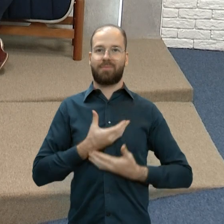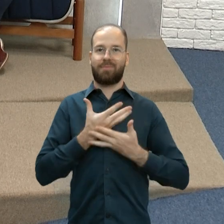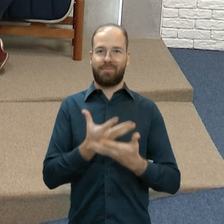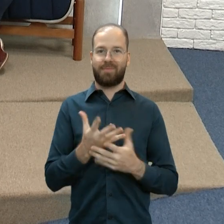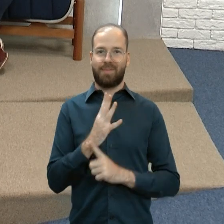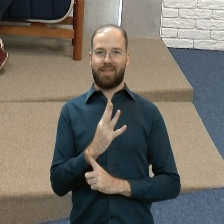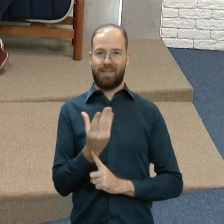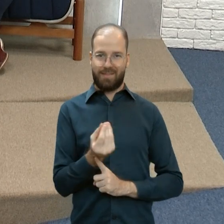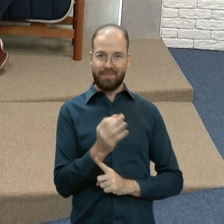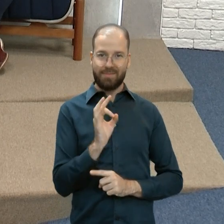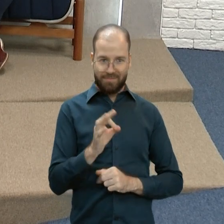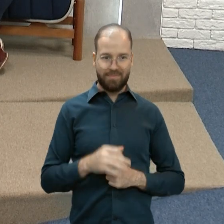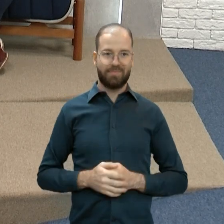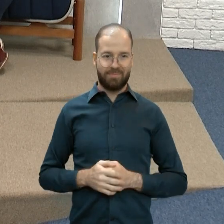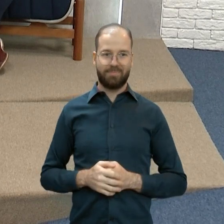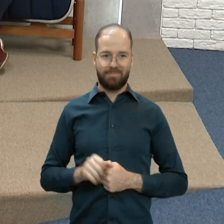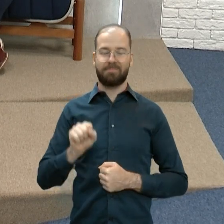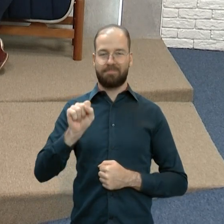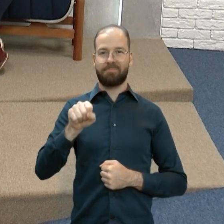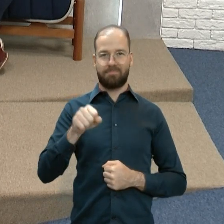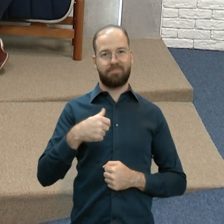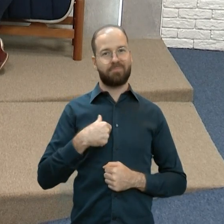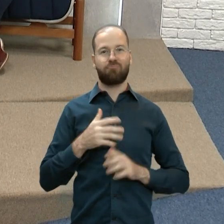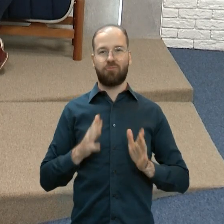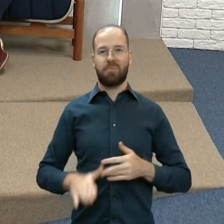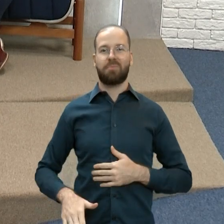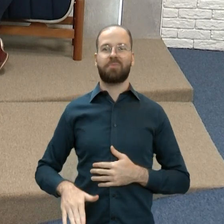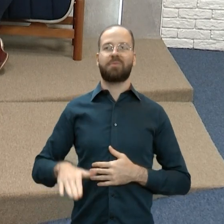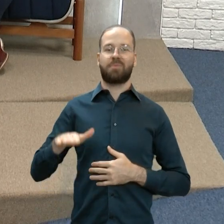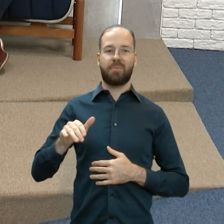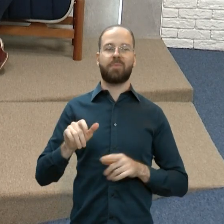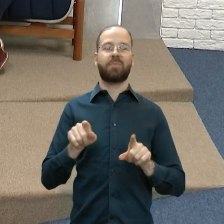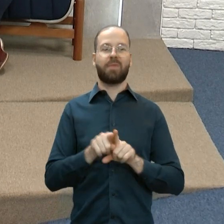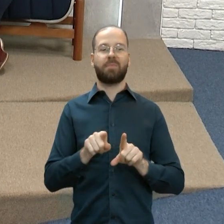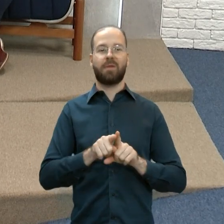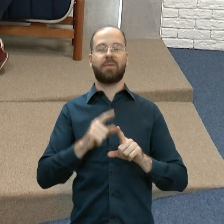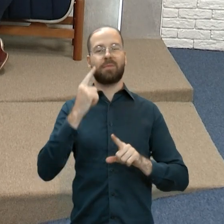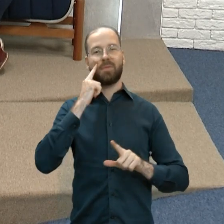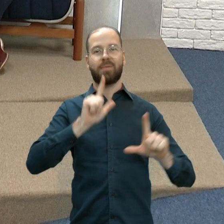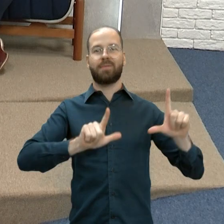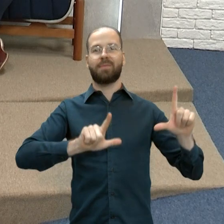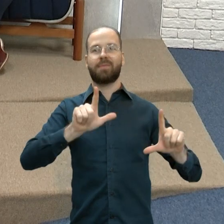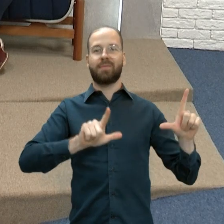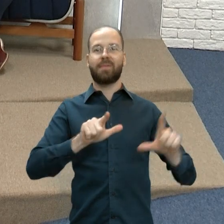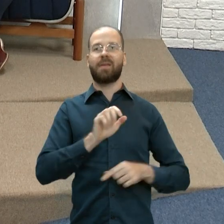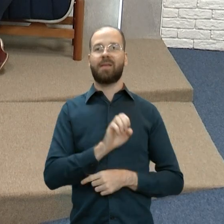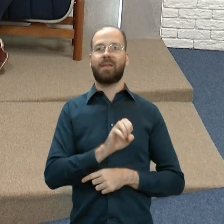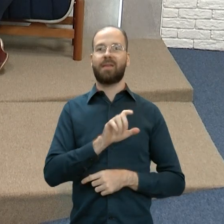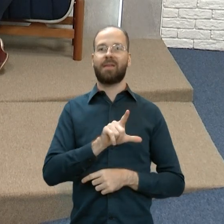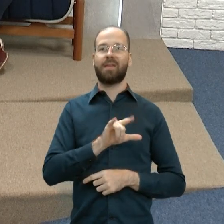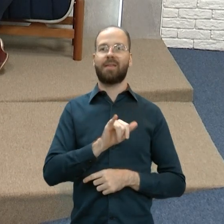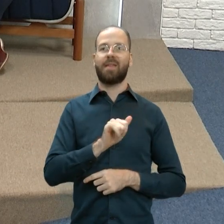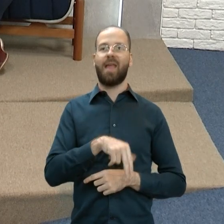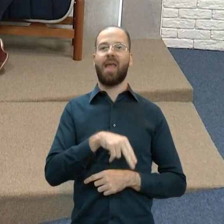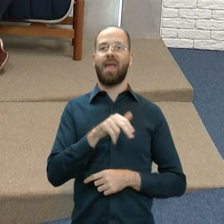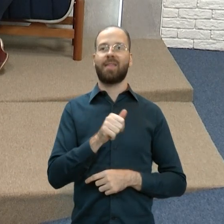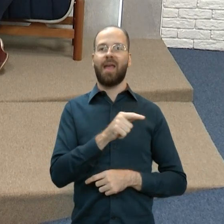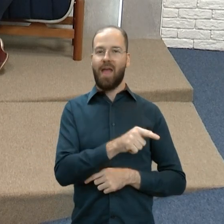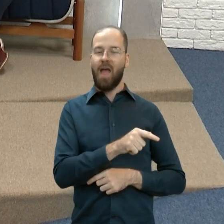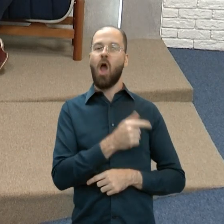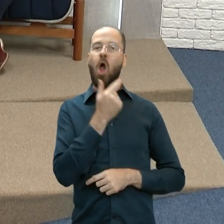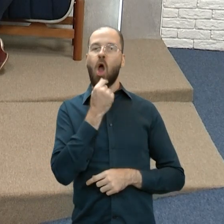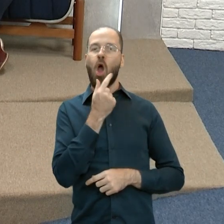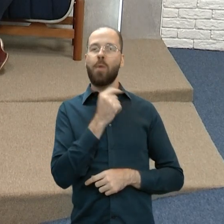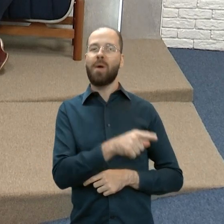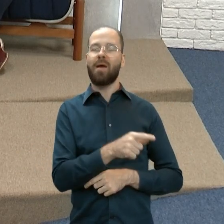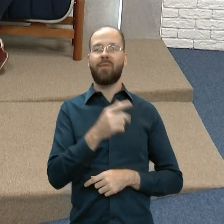nasci igualzinho assisti o programa da Eliana, e o Shaolin, fiquei igualzinho com ele, imitação de